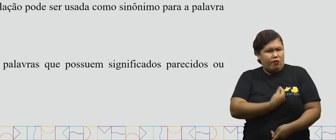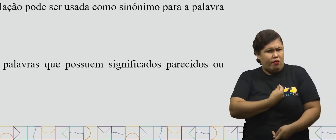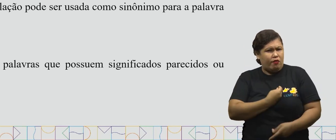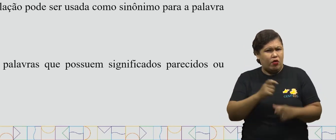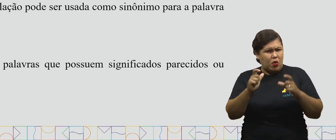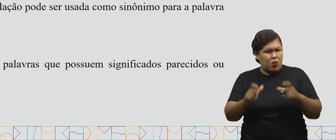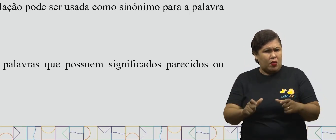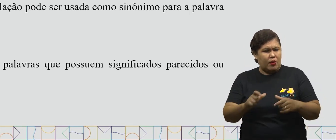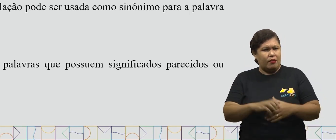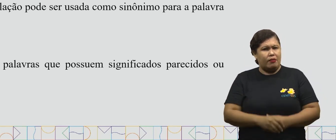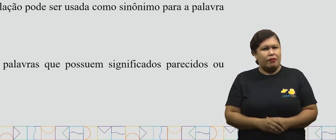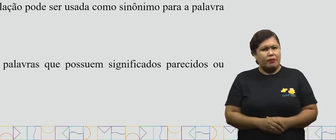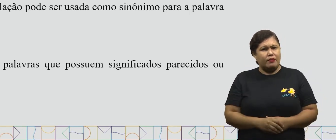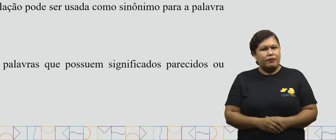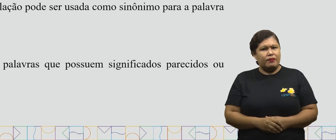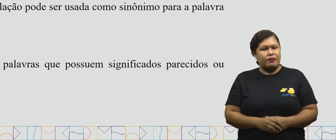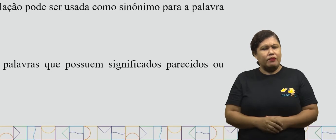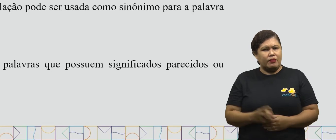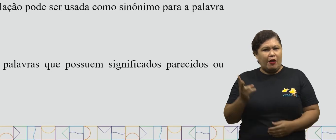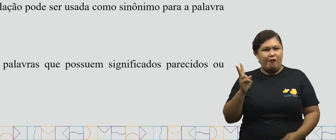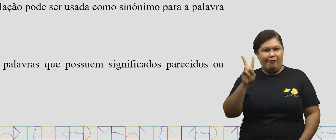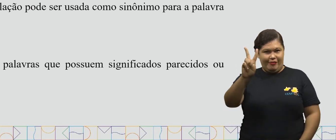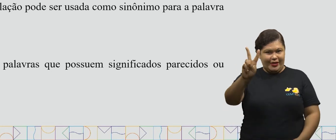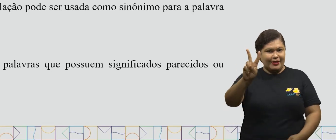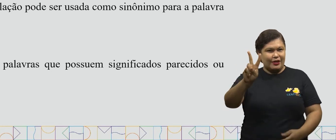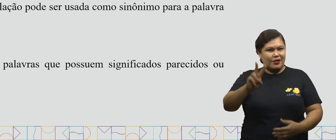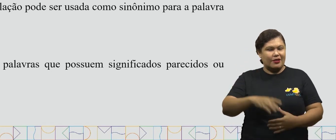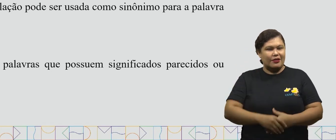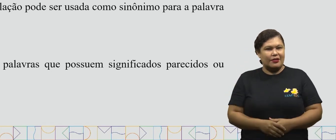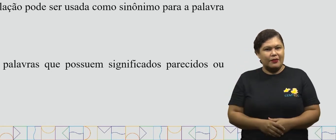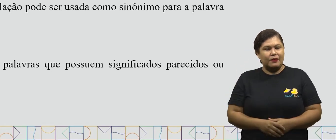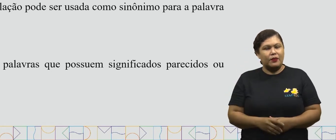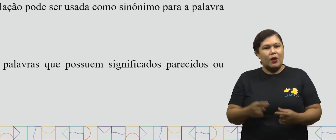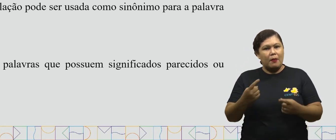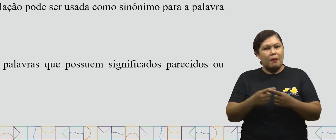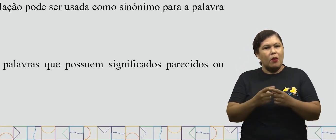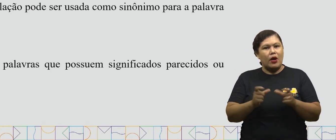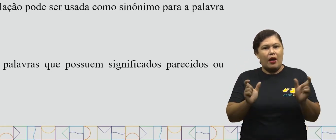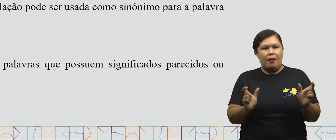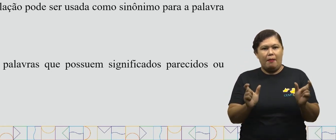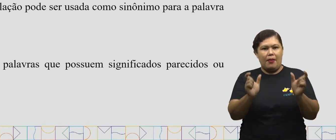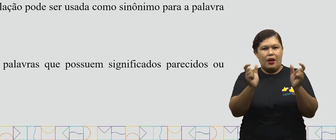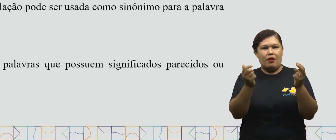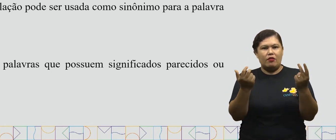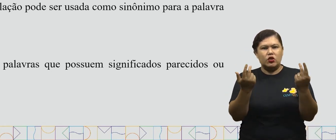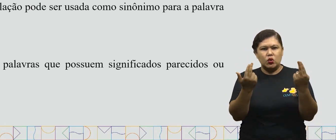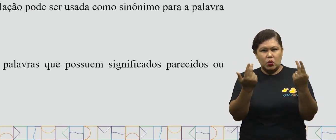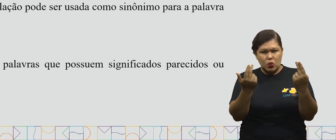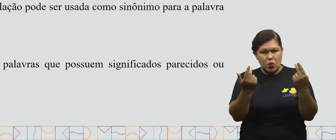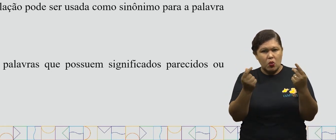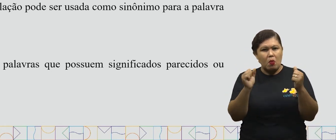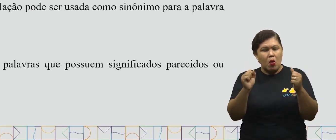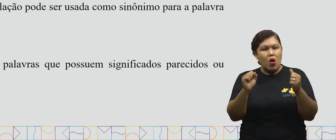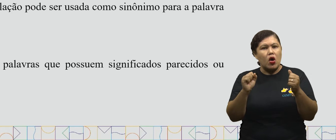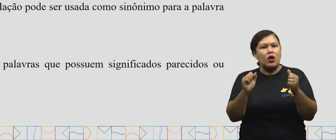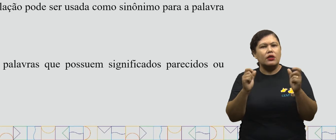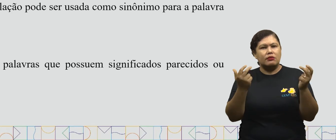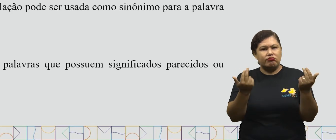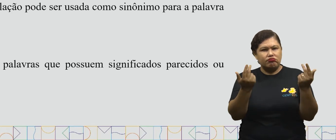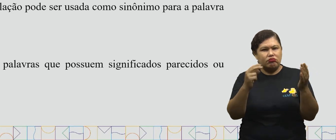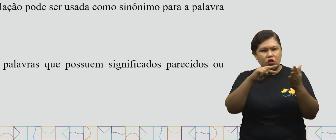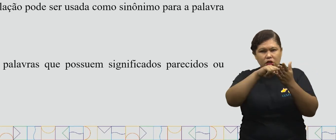mesmo? A resposta é verdadeira. Sinônimos são palavras que possuem